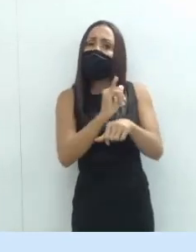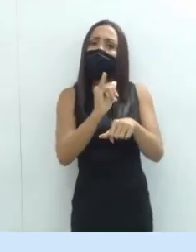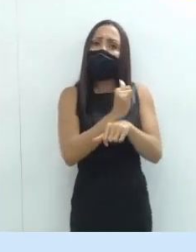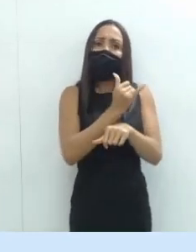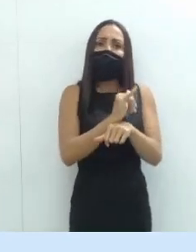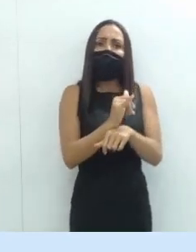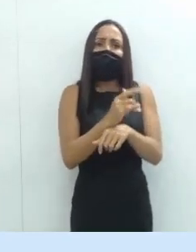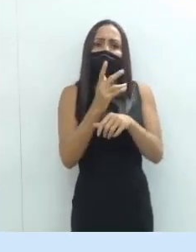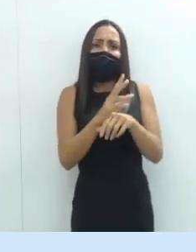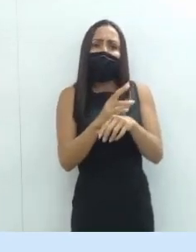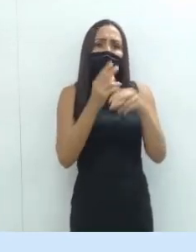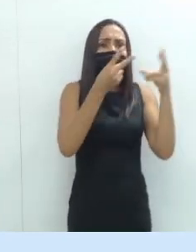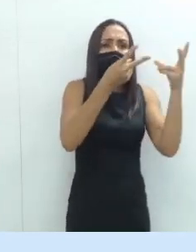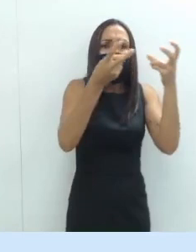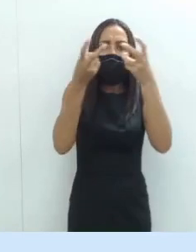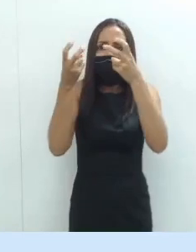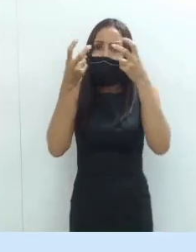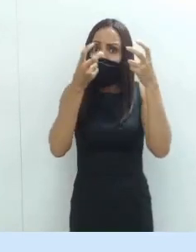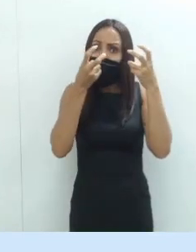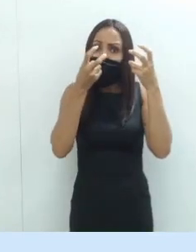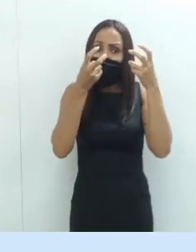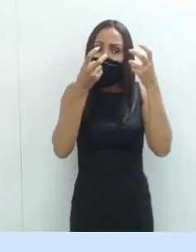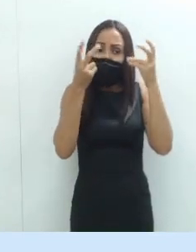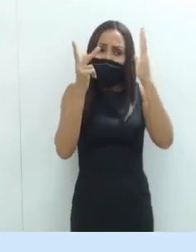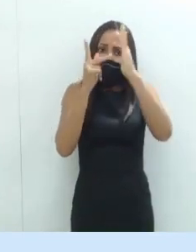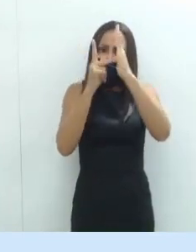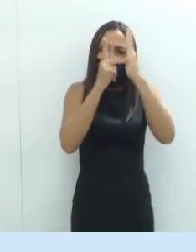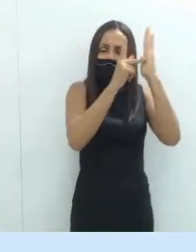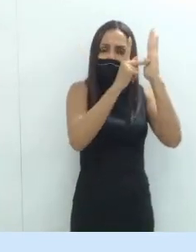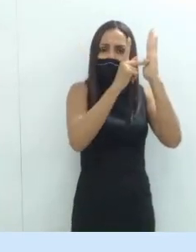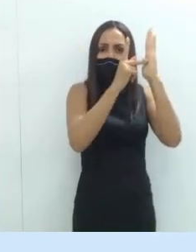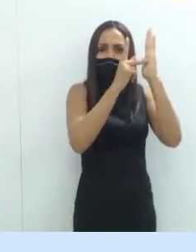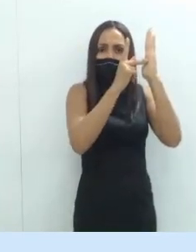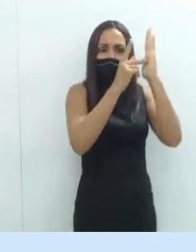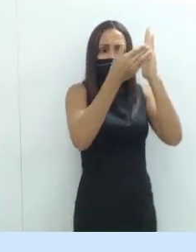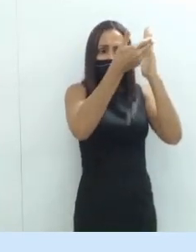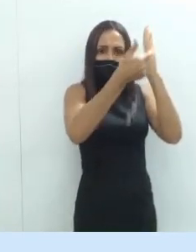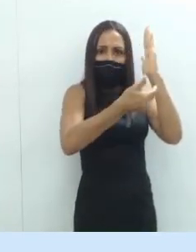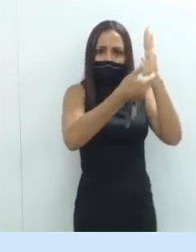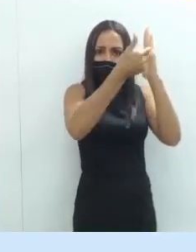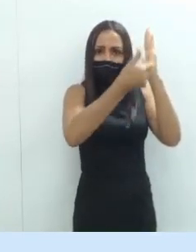tentar identificar naquele parágrafo essa partezinha dele